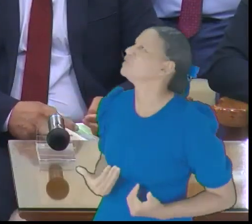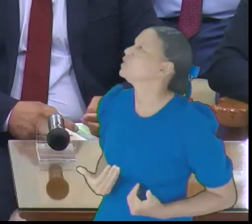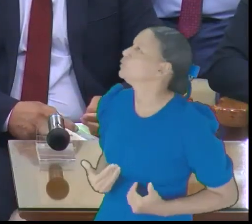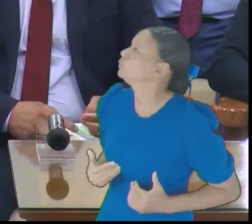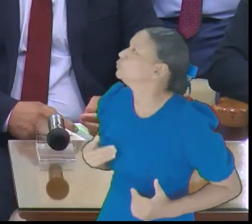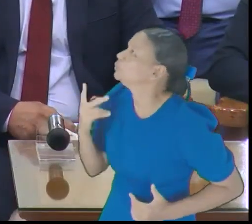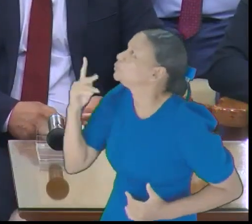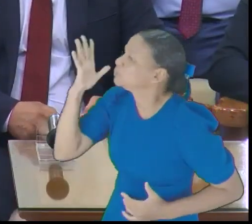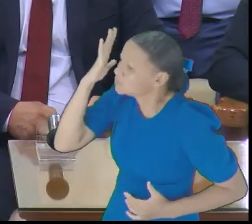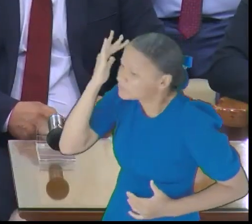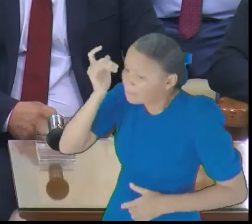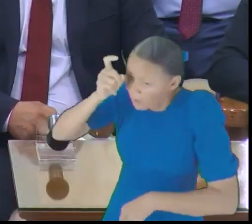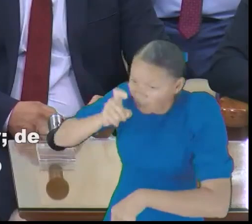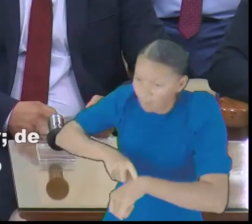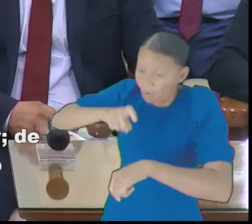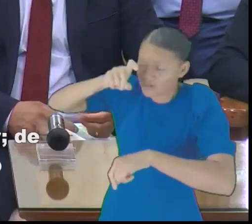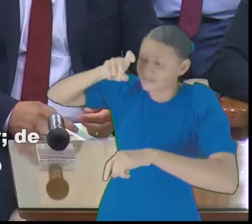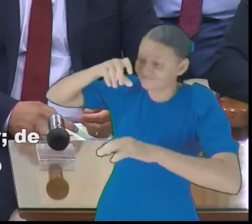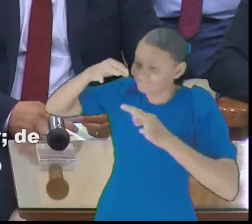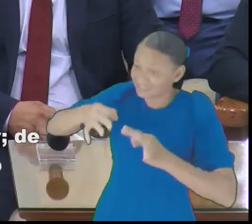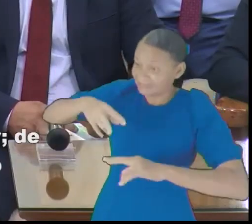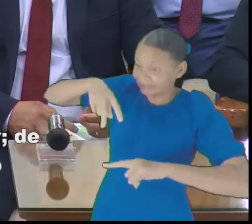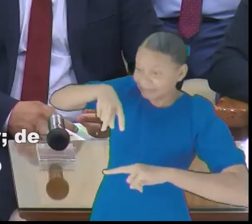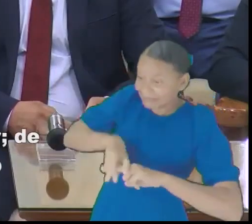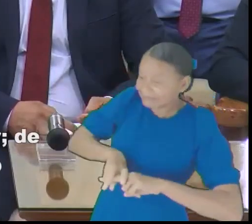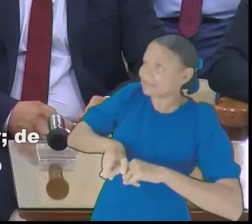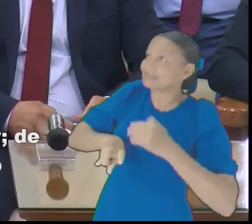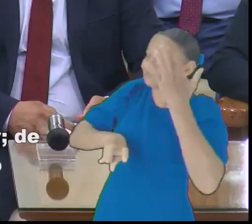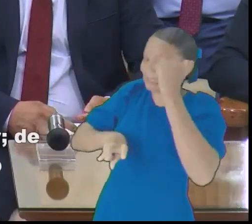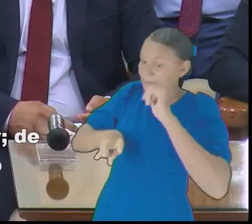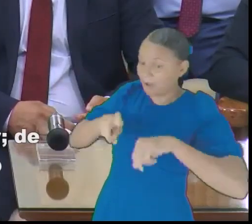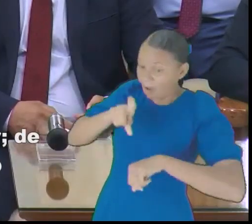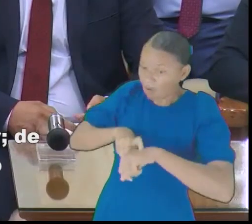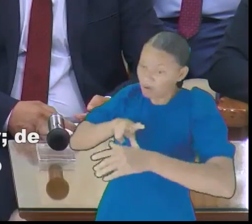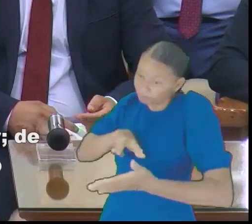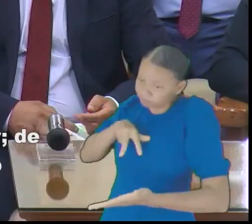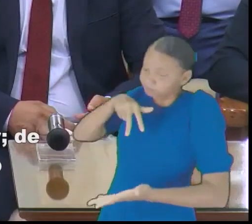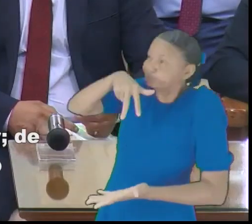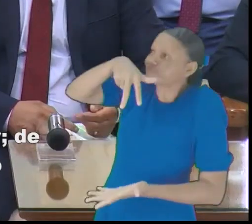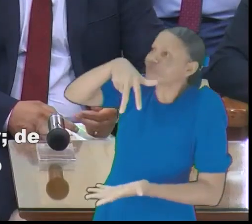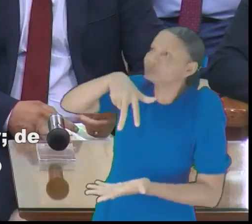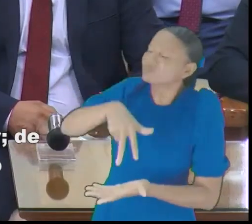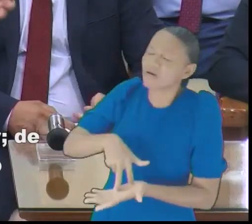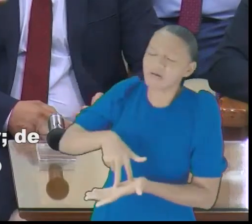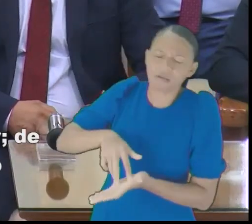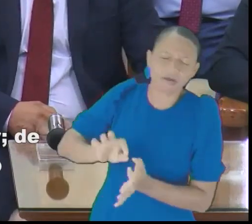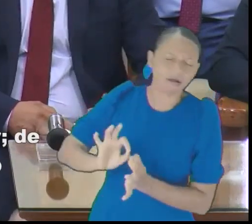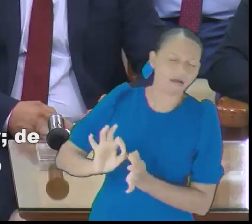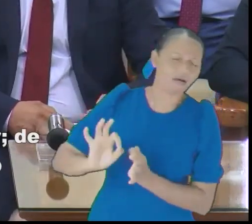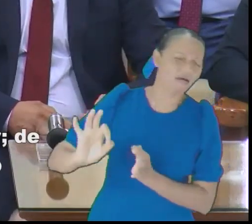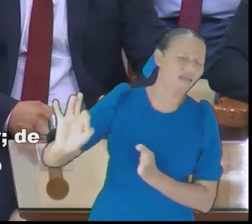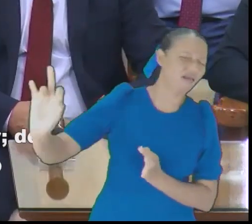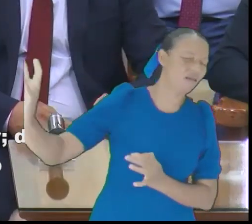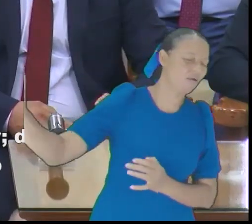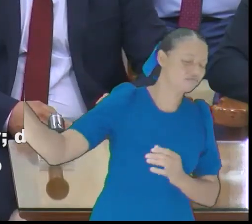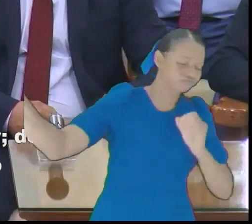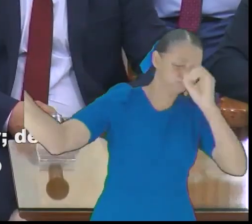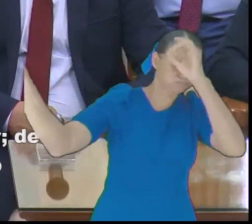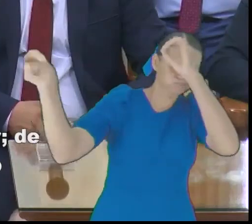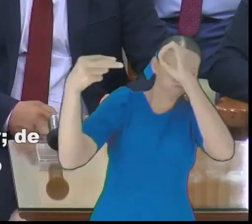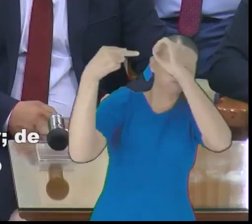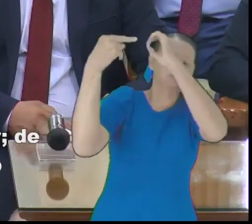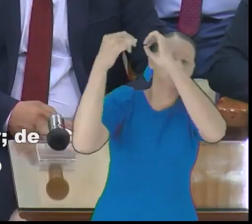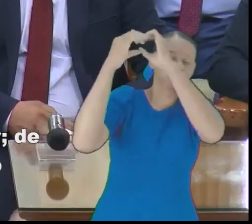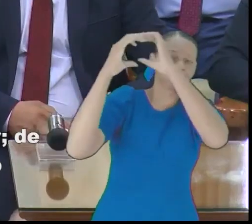sabes quando me assento e quando me levanto, de longe penetras os meus